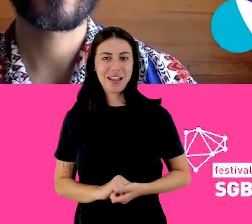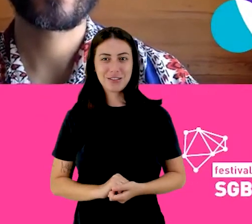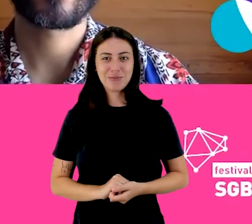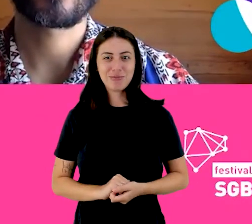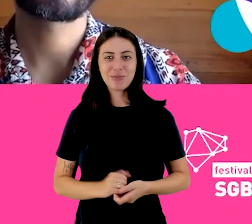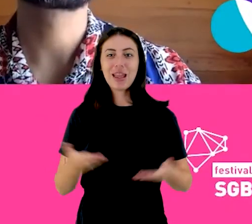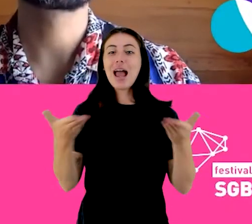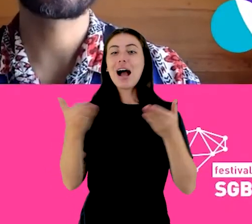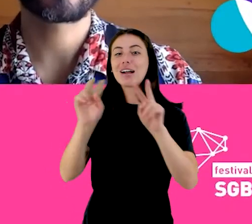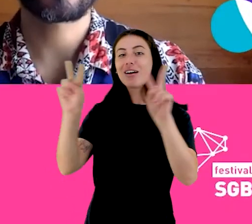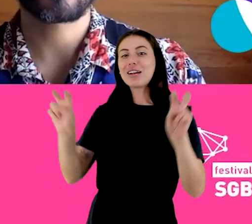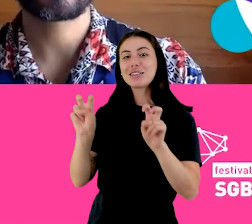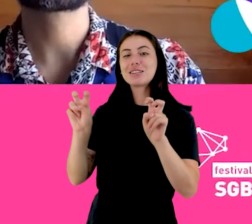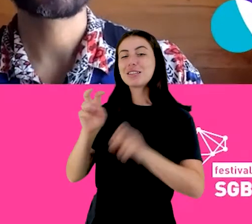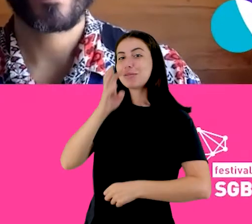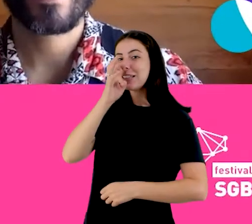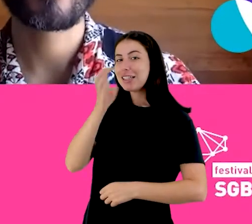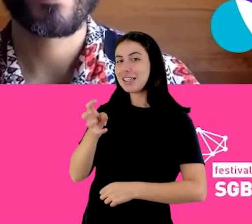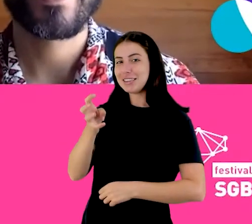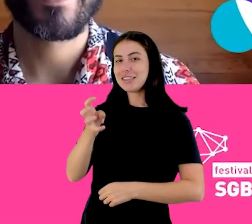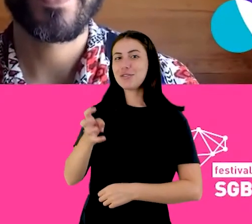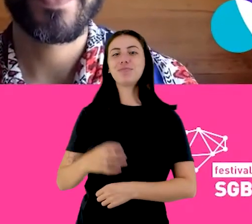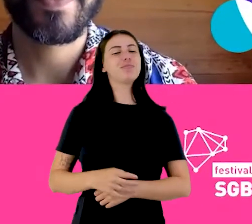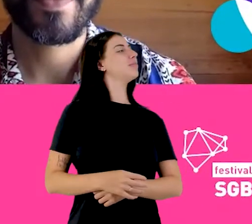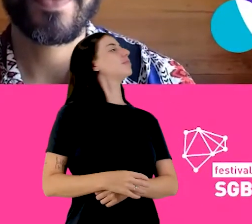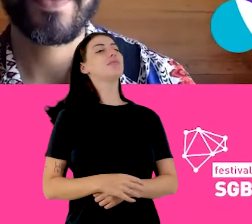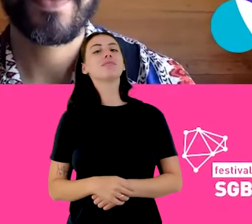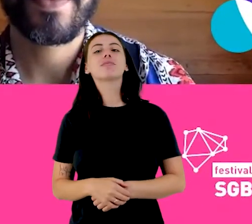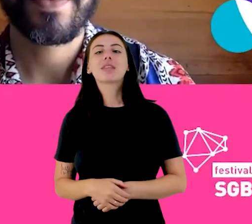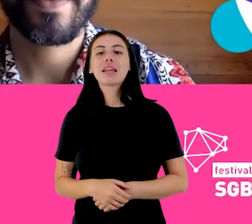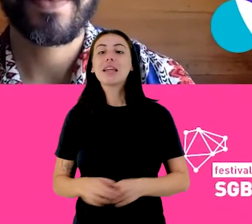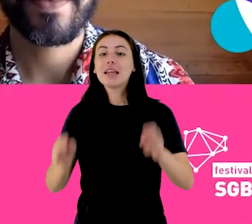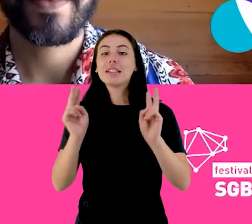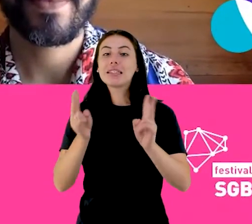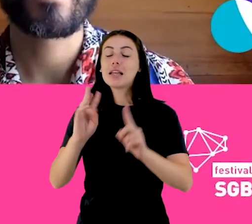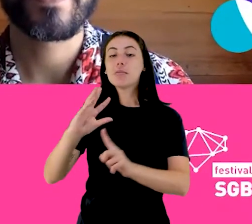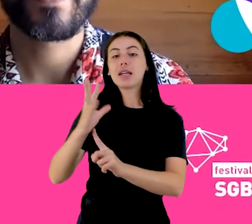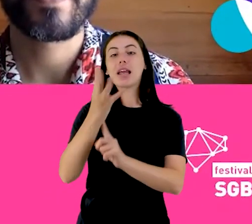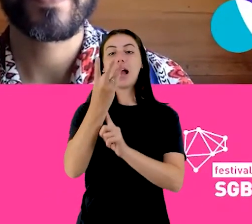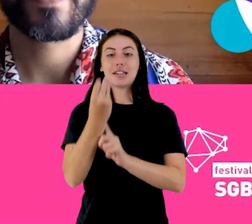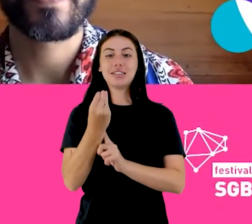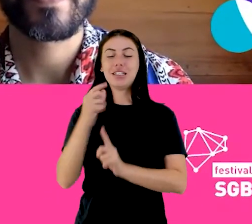imaginava o que poderia provocar no outro. E aí vamos pegar isso em relação à crítica que o Matheus